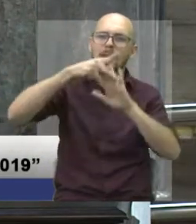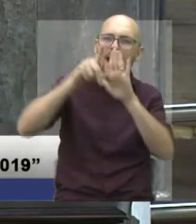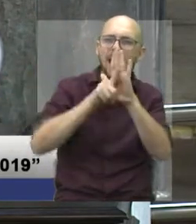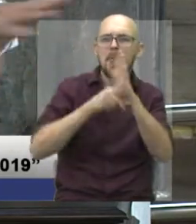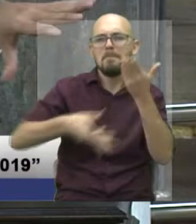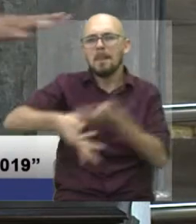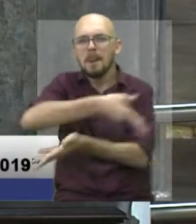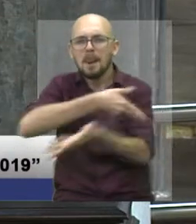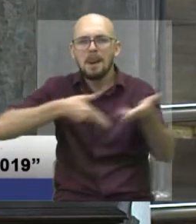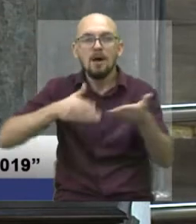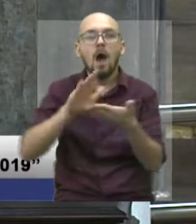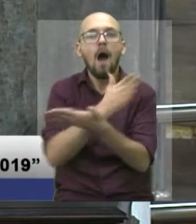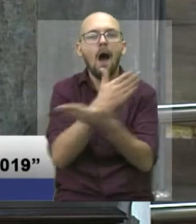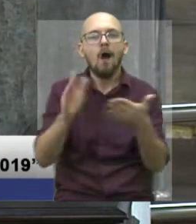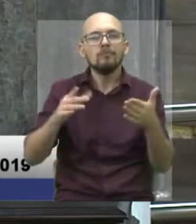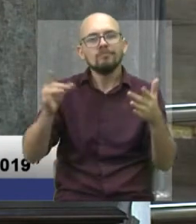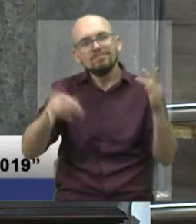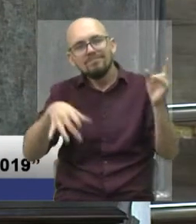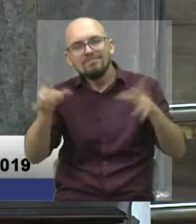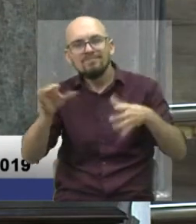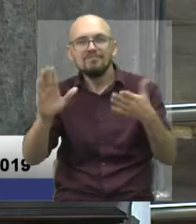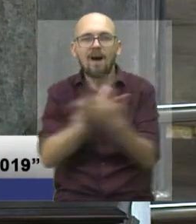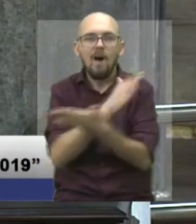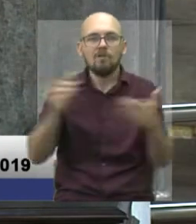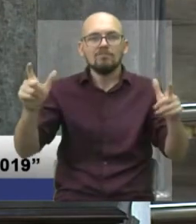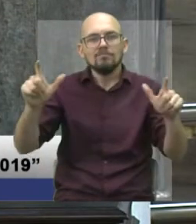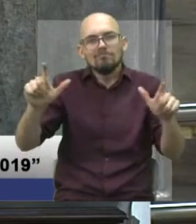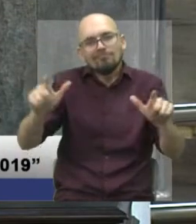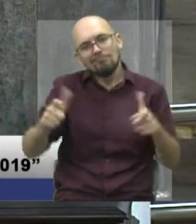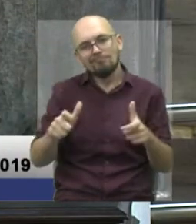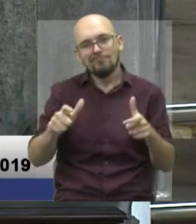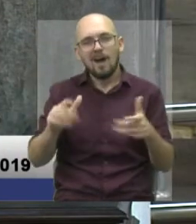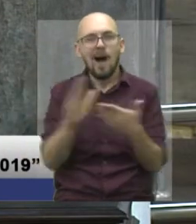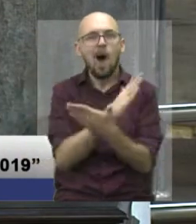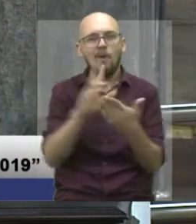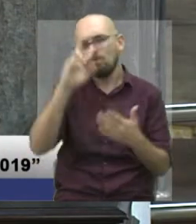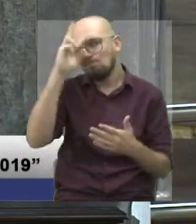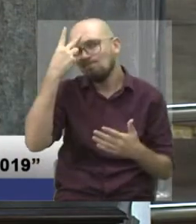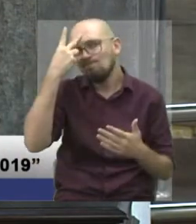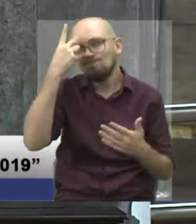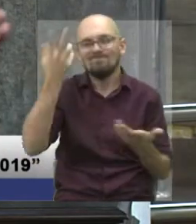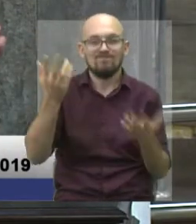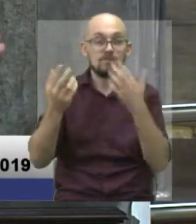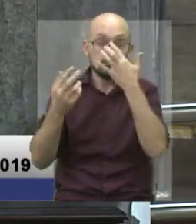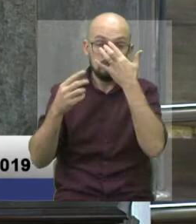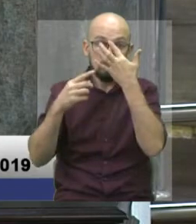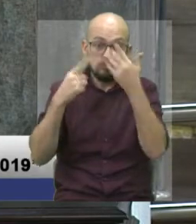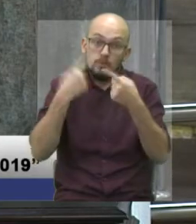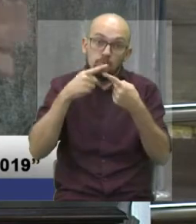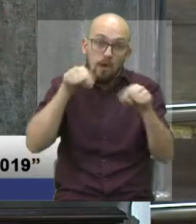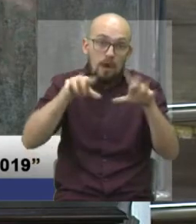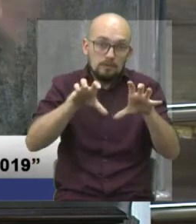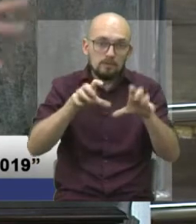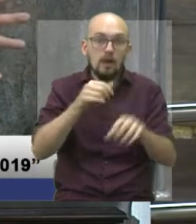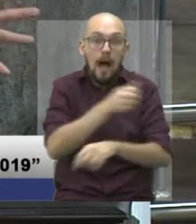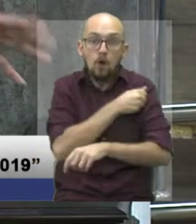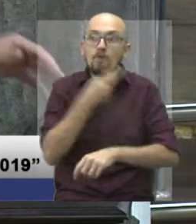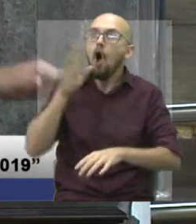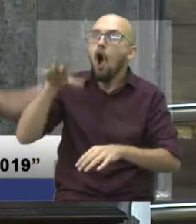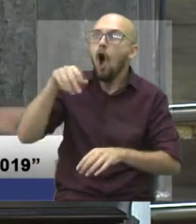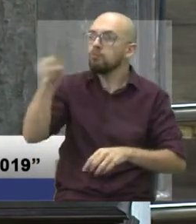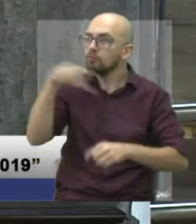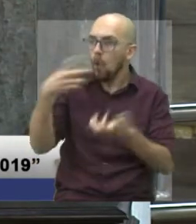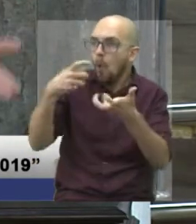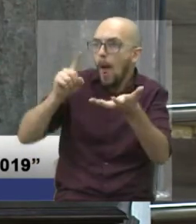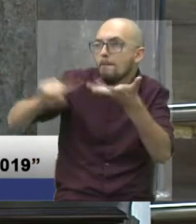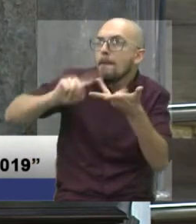alguns acabaram abandonando, outros tiveram umas ideias, não conseguimos sistematizar todas. Porque a demanda é essa. O aluno vem, professor, dá para fazer isso aqui?